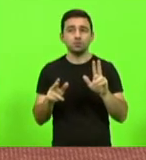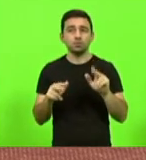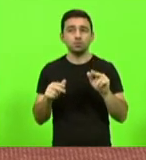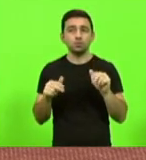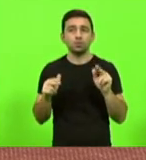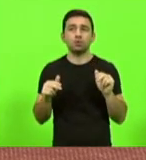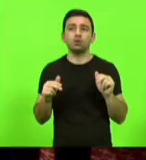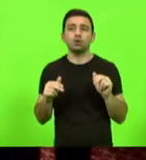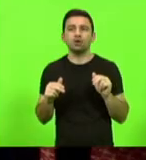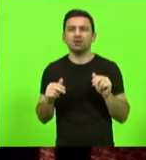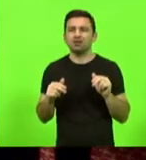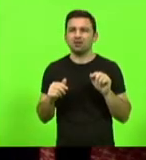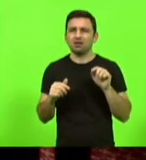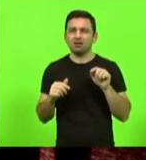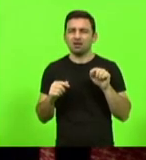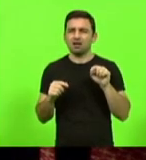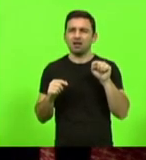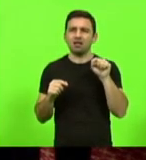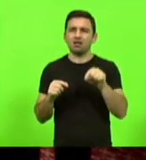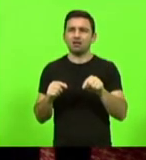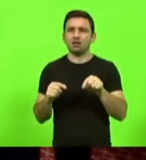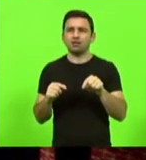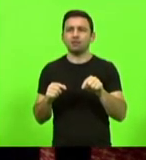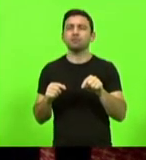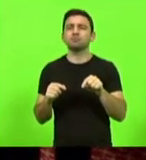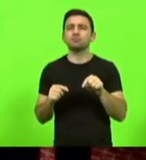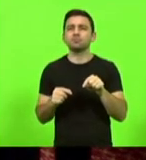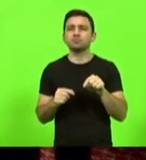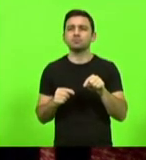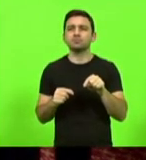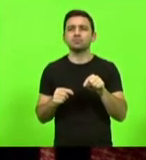se deixou, a FEUESC deixou de estar